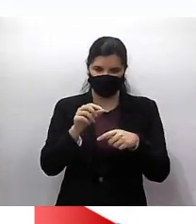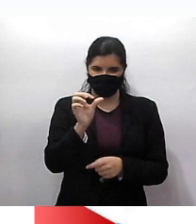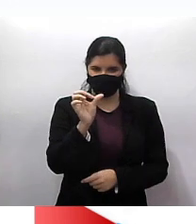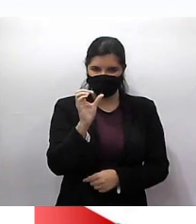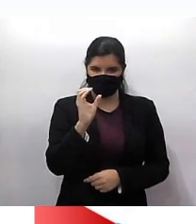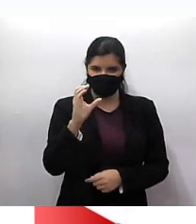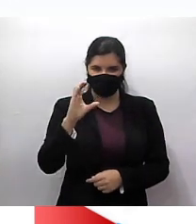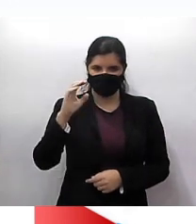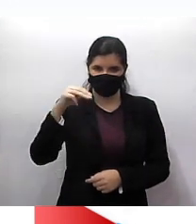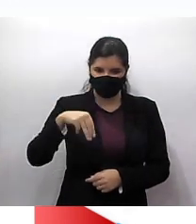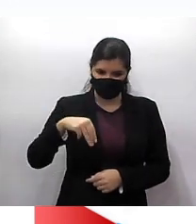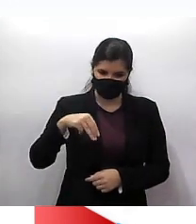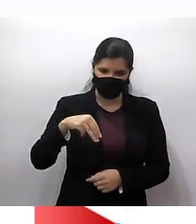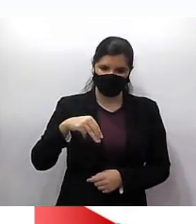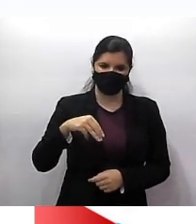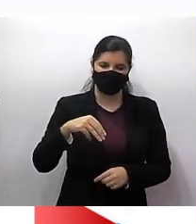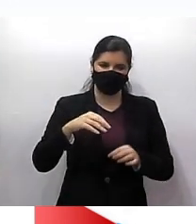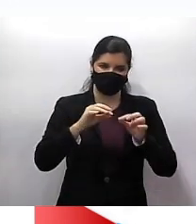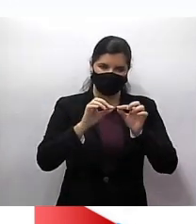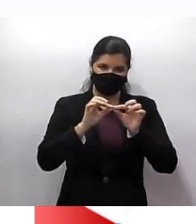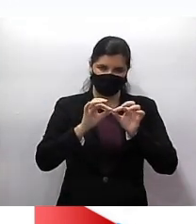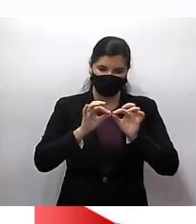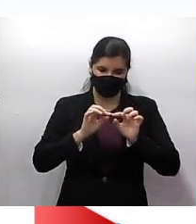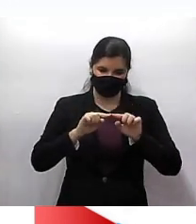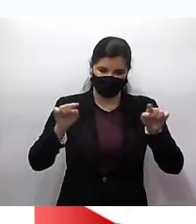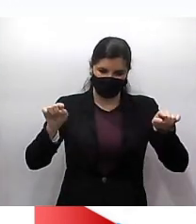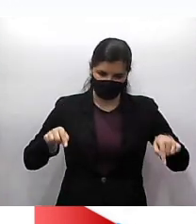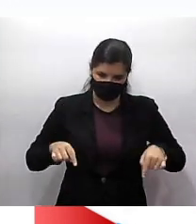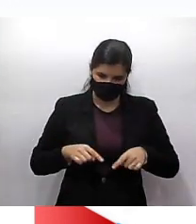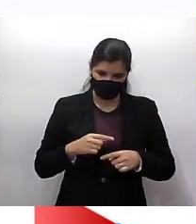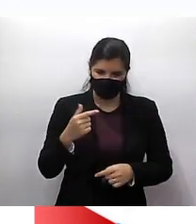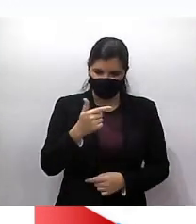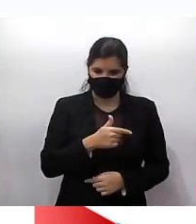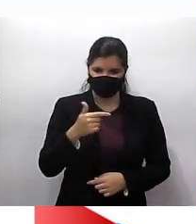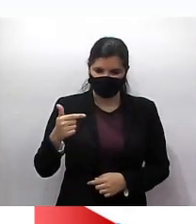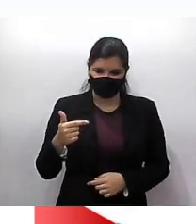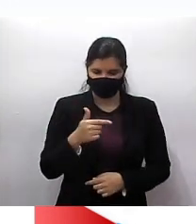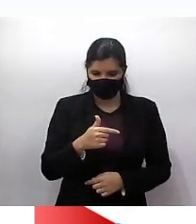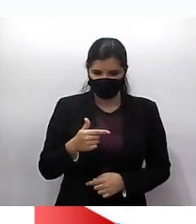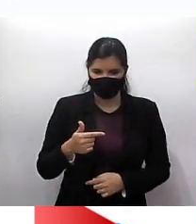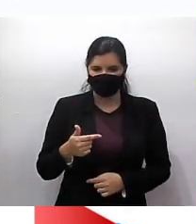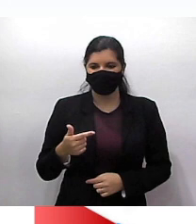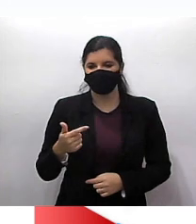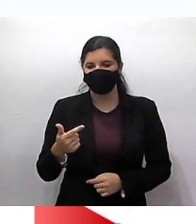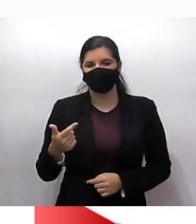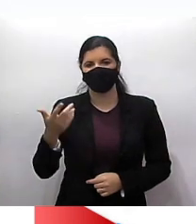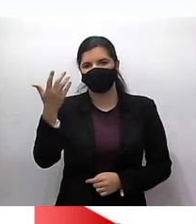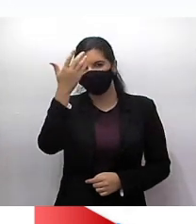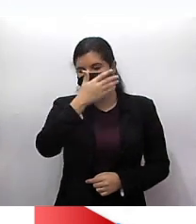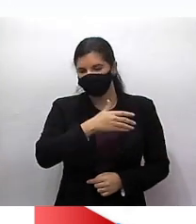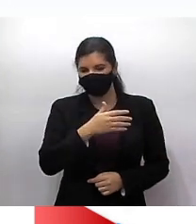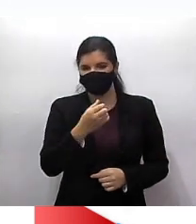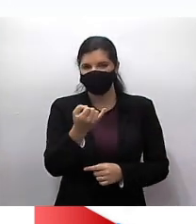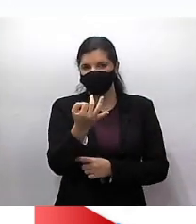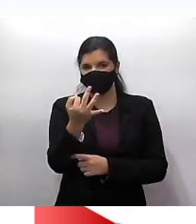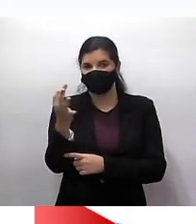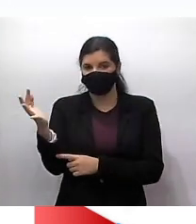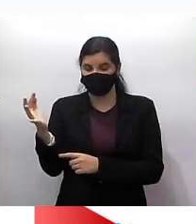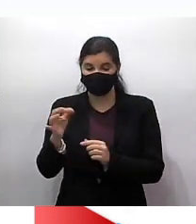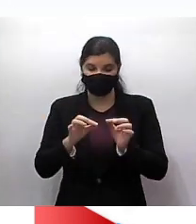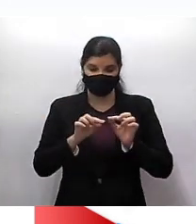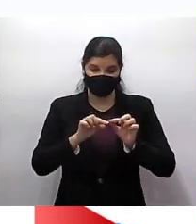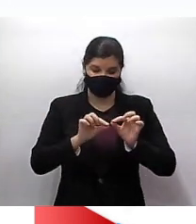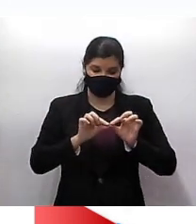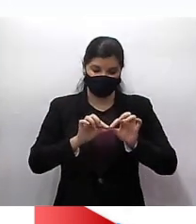centímetros e o comprimento desse retângulo é 22. Defina a largura do retângulo.